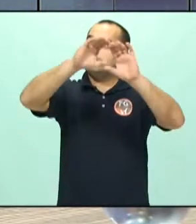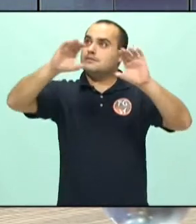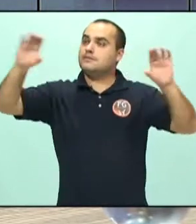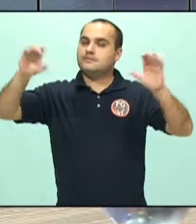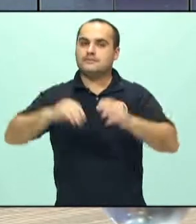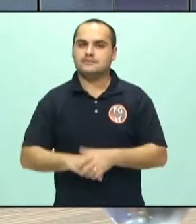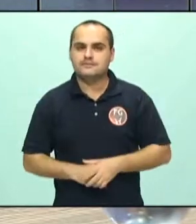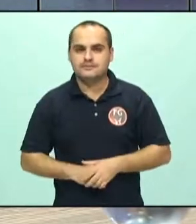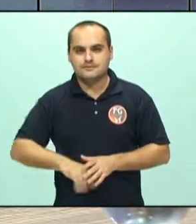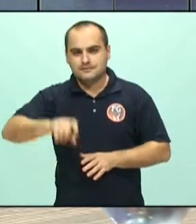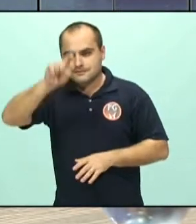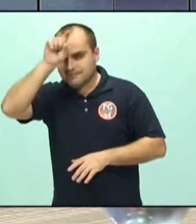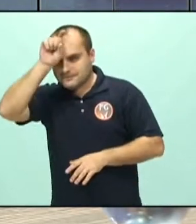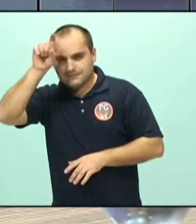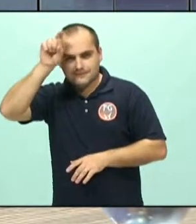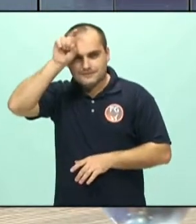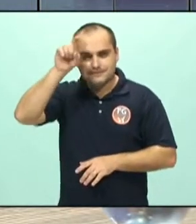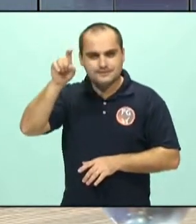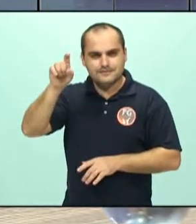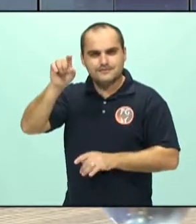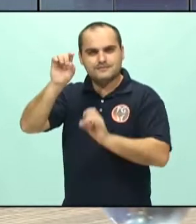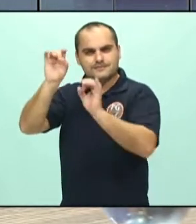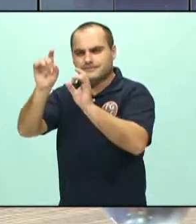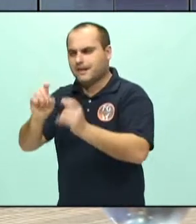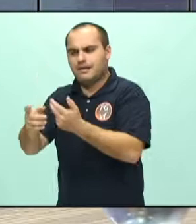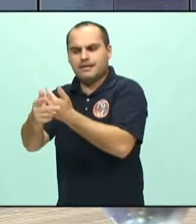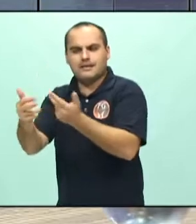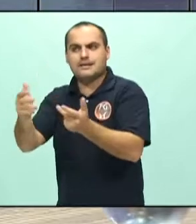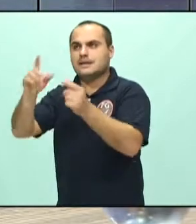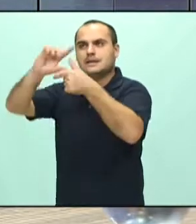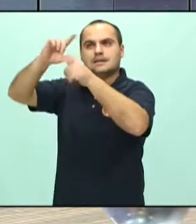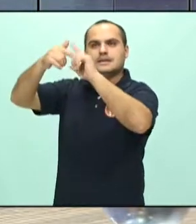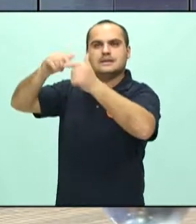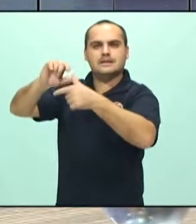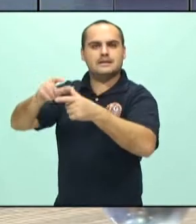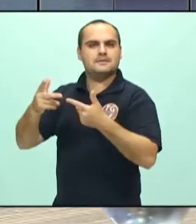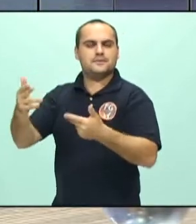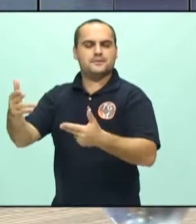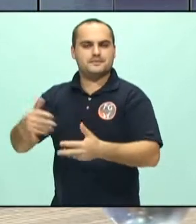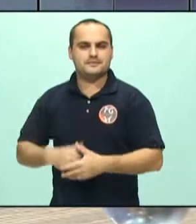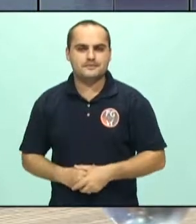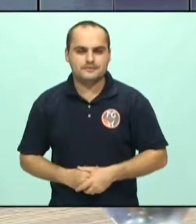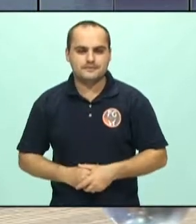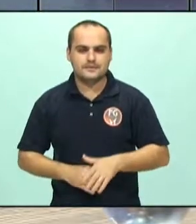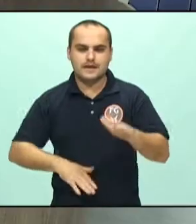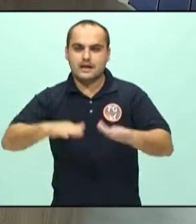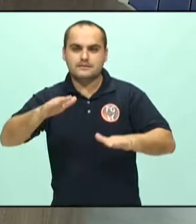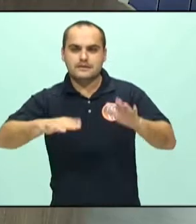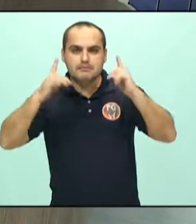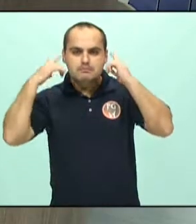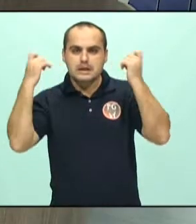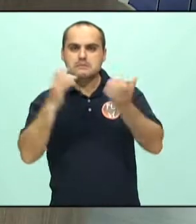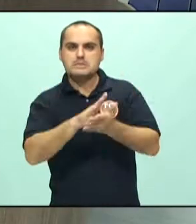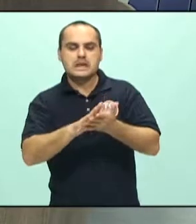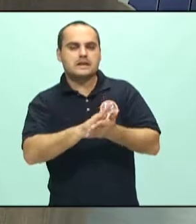as estrelas. Tenho para mim que o melhor silêncio do mundo talvez seja provocar uns barulhos na gente.